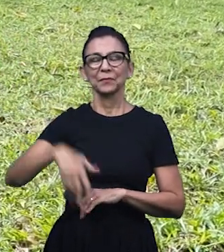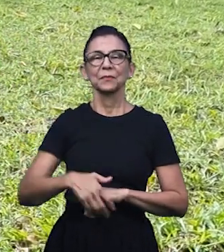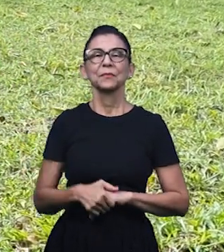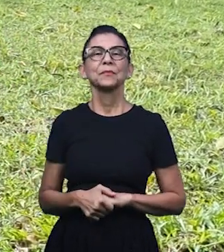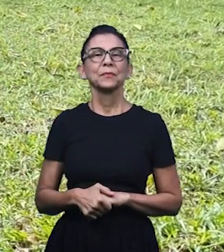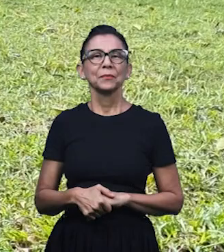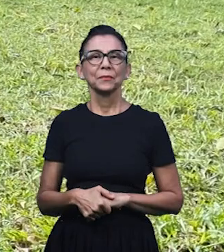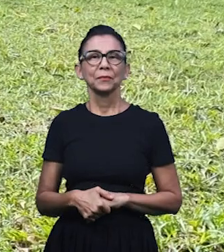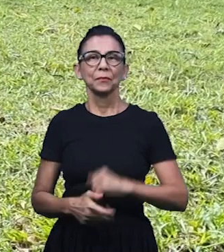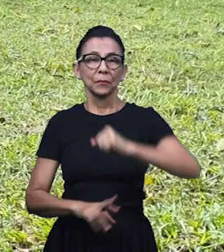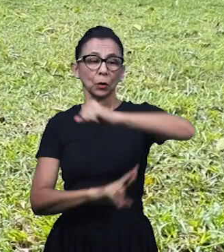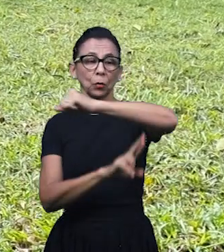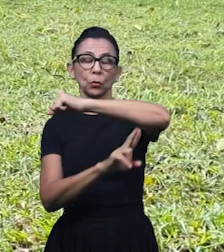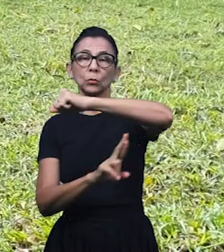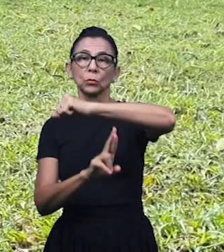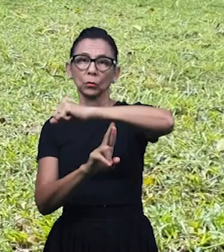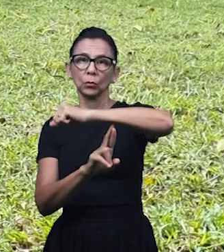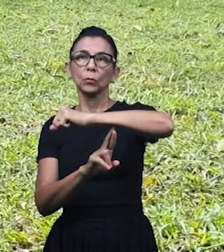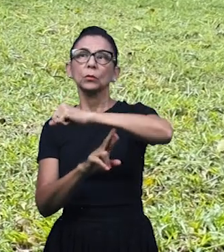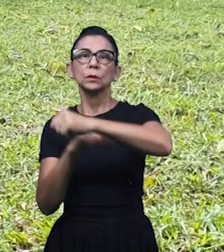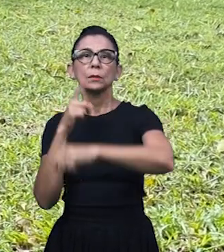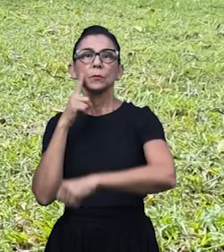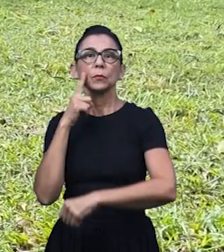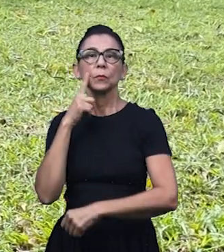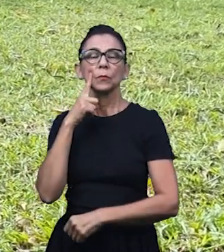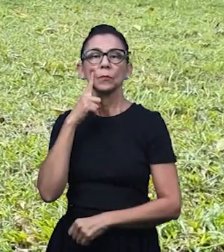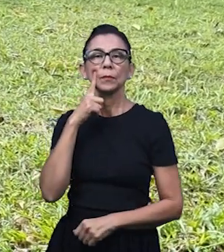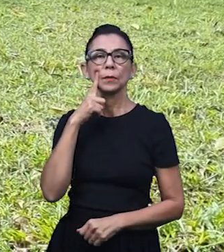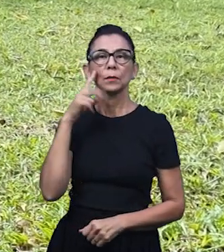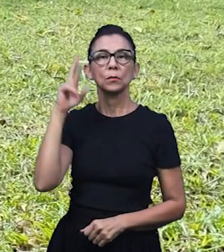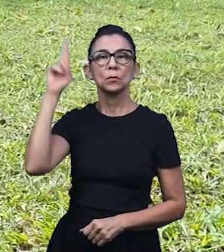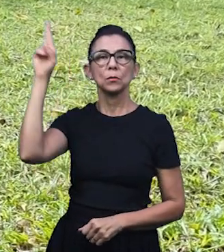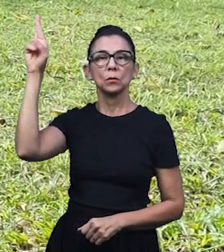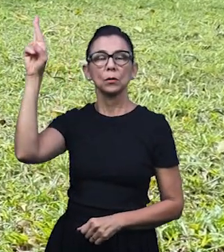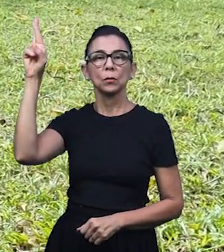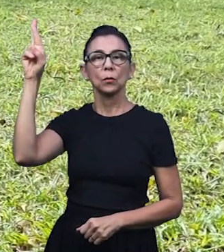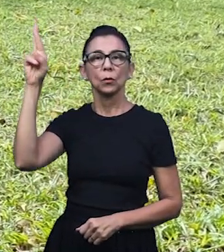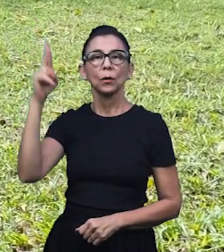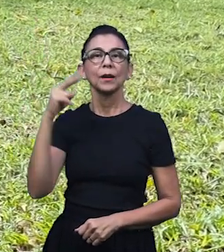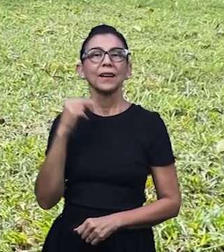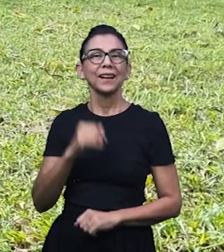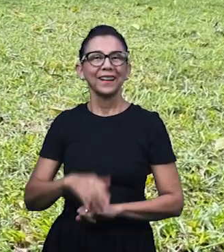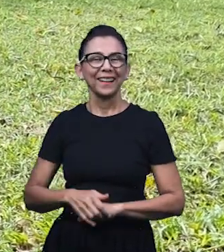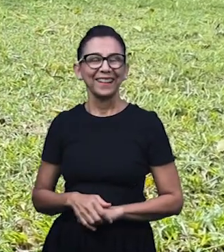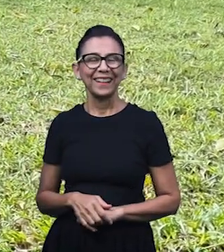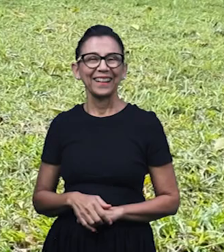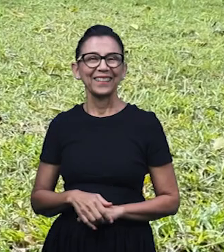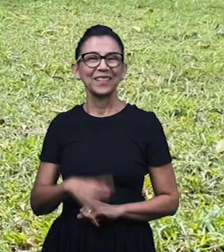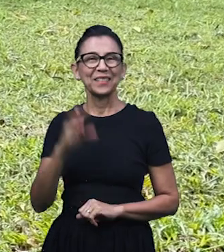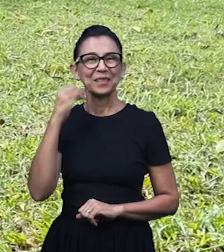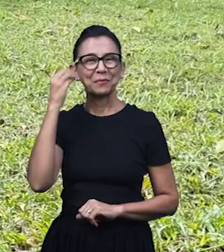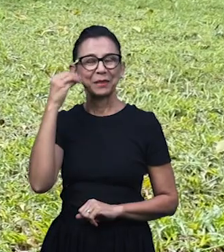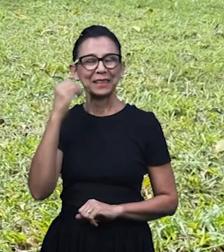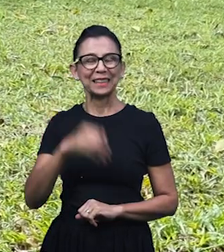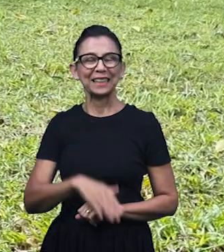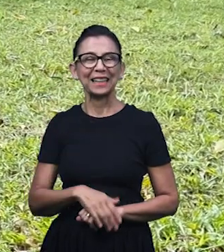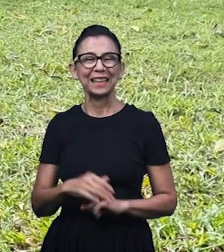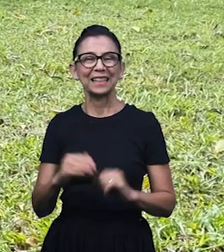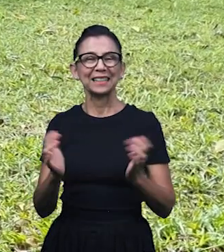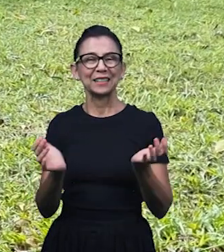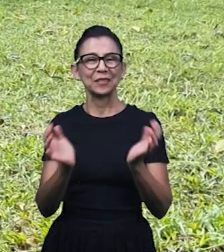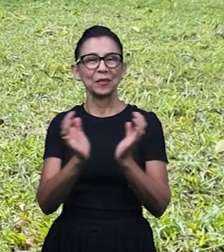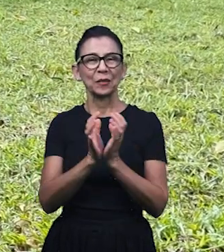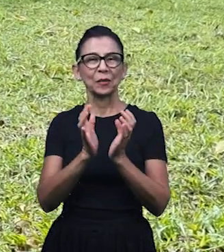estado de Rondônia, onde o Senhor tem dado uma grande experiência aos índios da aldeia Saruí, na cidade